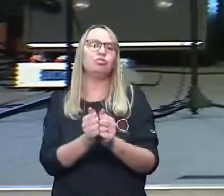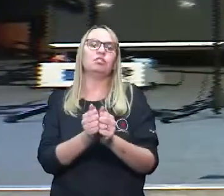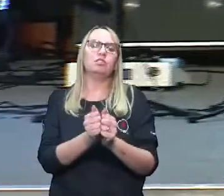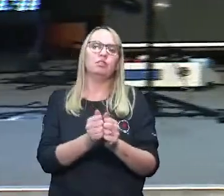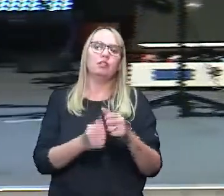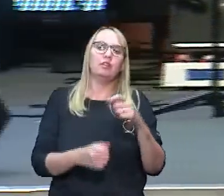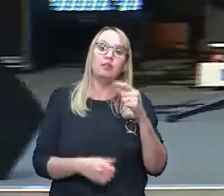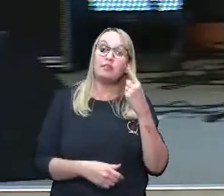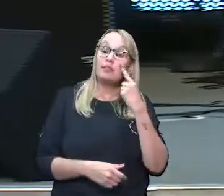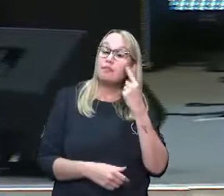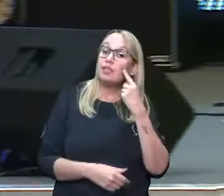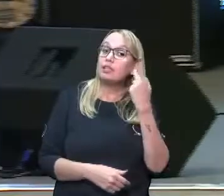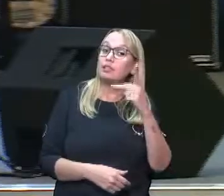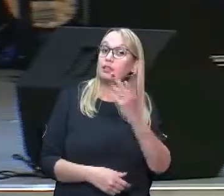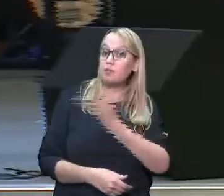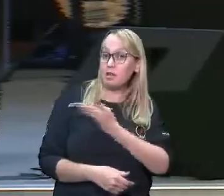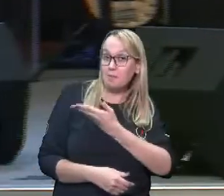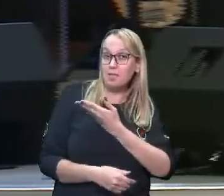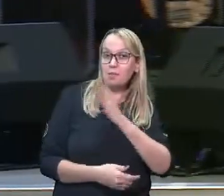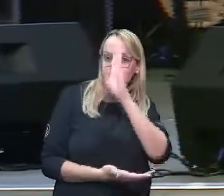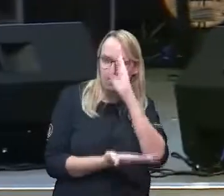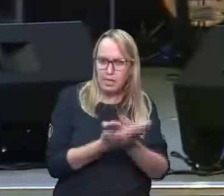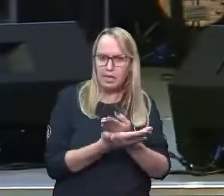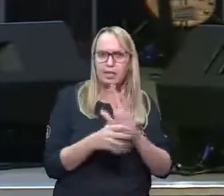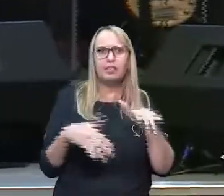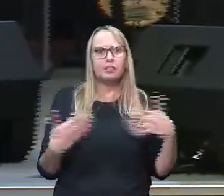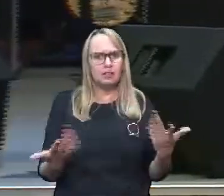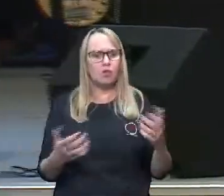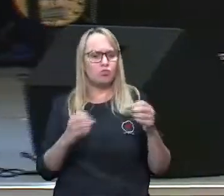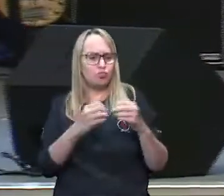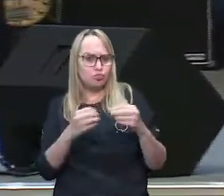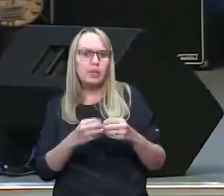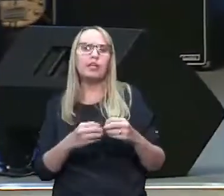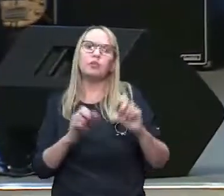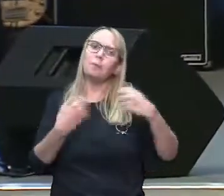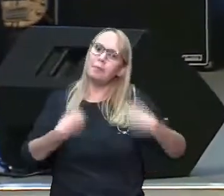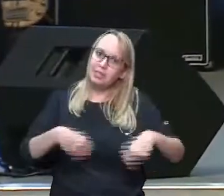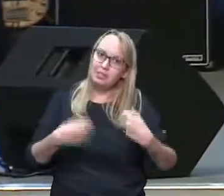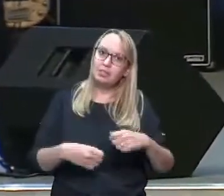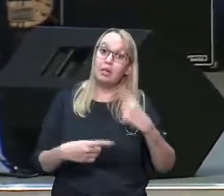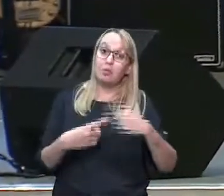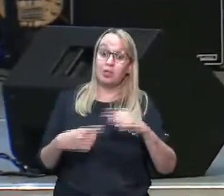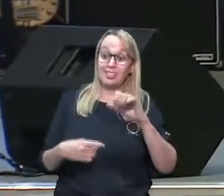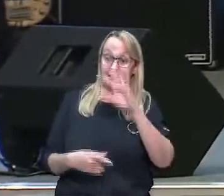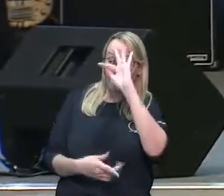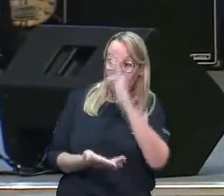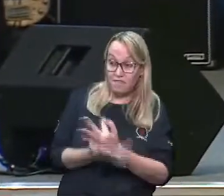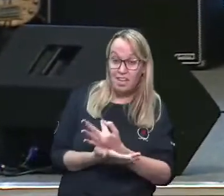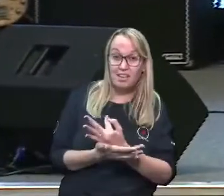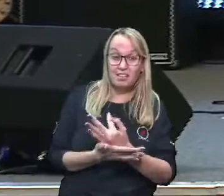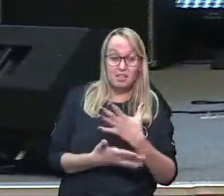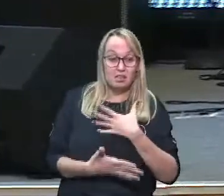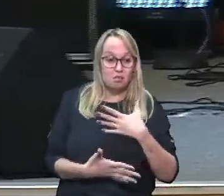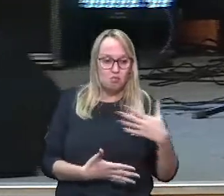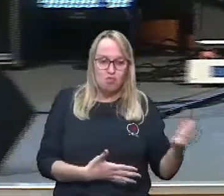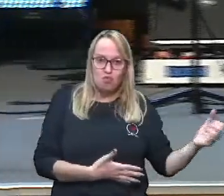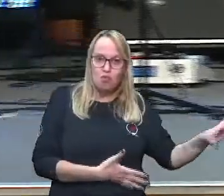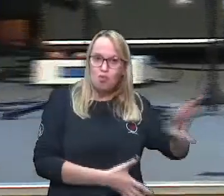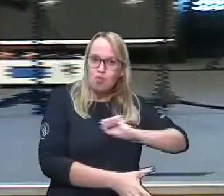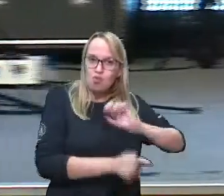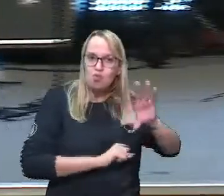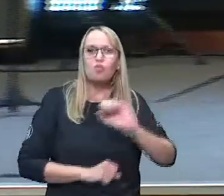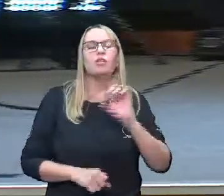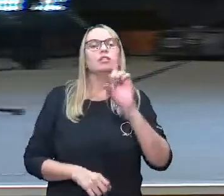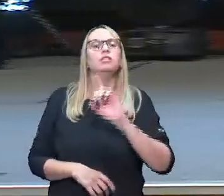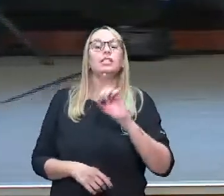por quê? Porque a fé vai aumentando. Quando você começa a duvidar, alguém diz assim: ei, acorda, Deus está contigo. Ei, acorda, Deus vai fazer